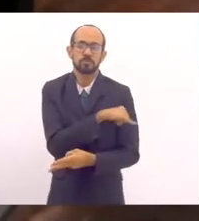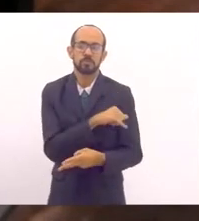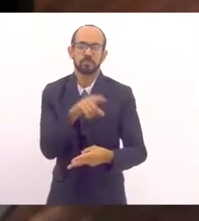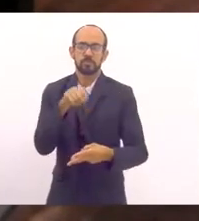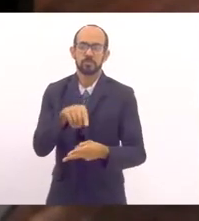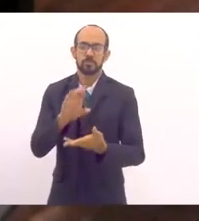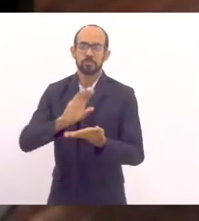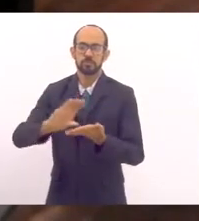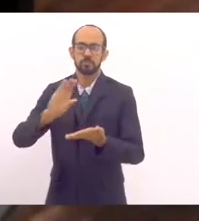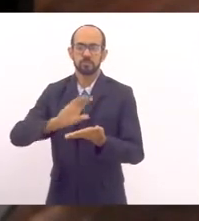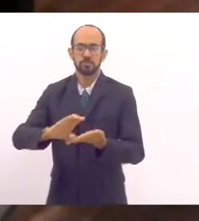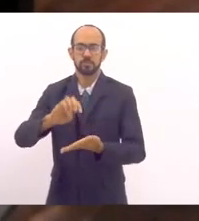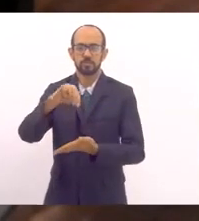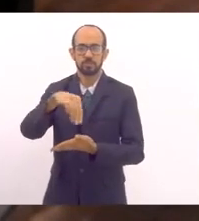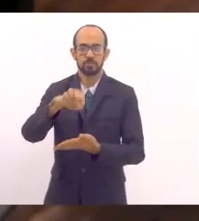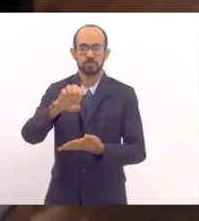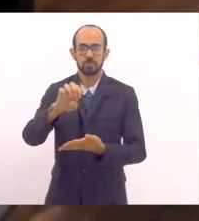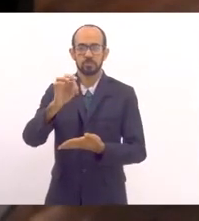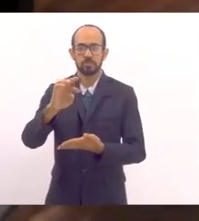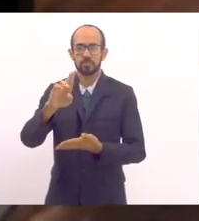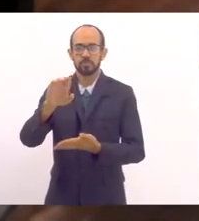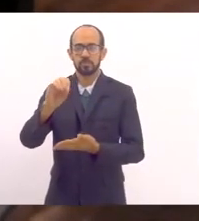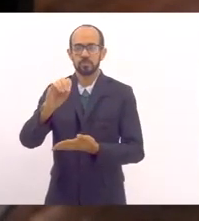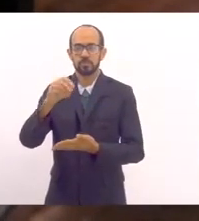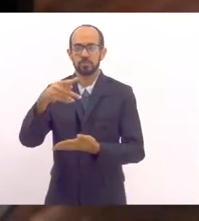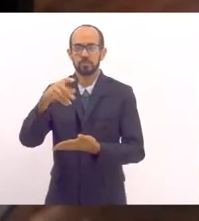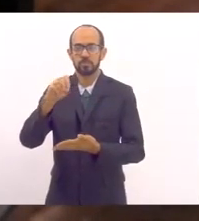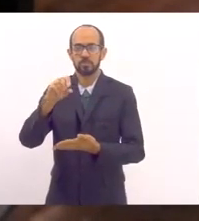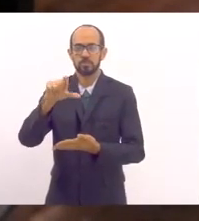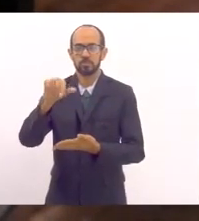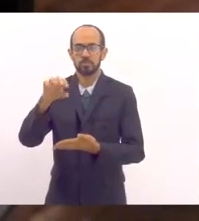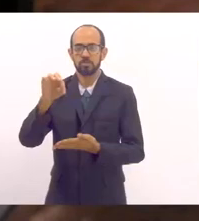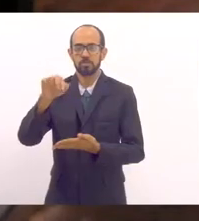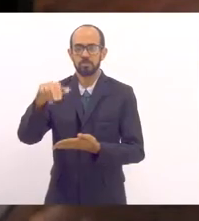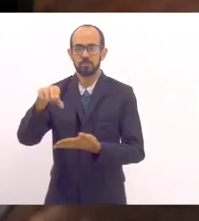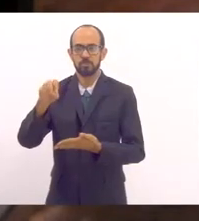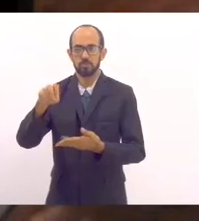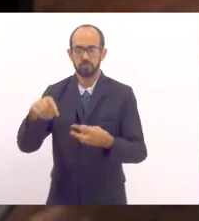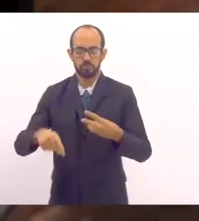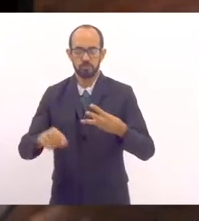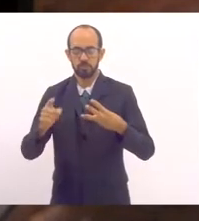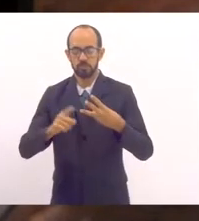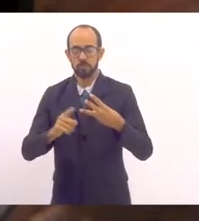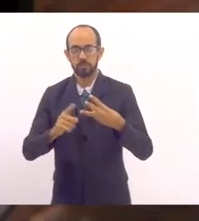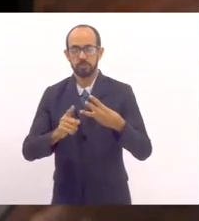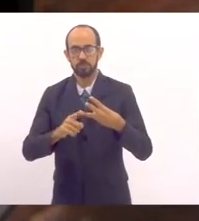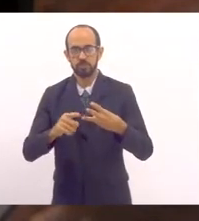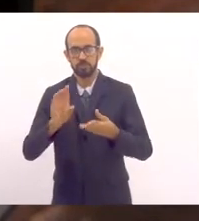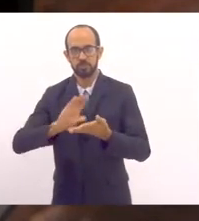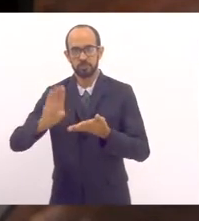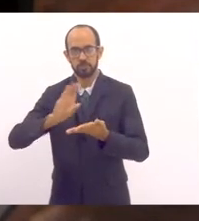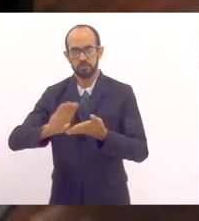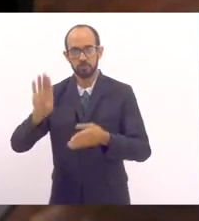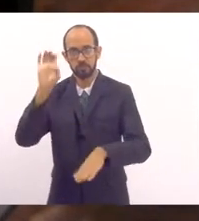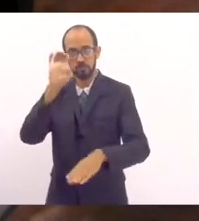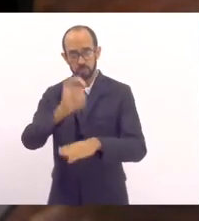Conselho Metropolitano, que é Rio e Niterói. Qual é o terceiro? É o Conselho Estadual de Turismo. E o maior é o Conselho